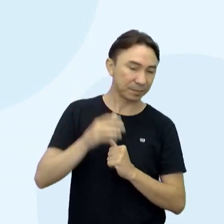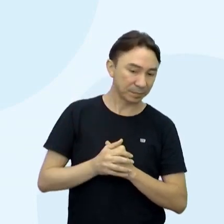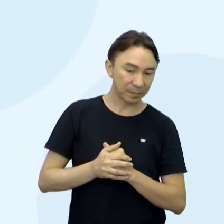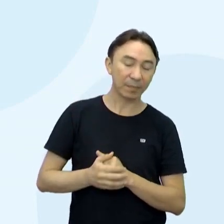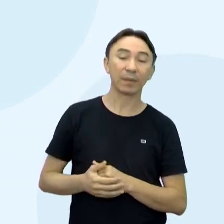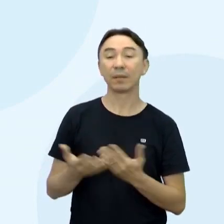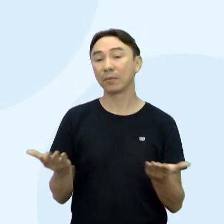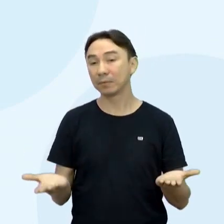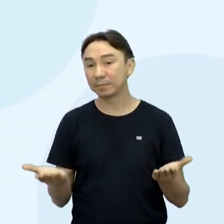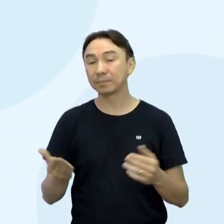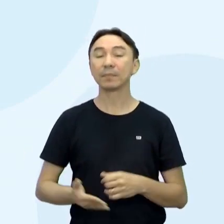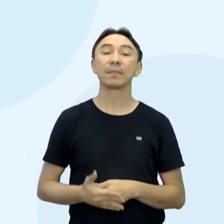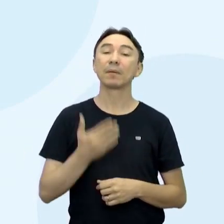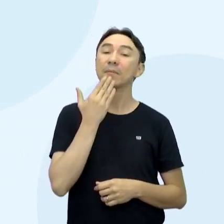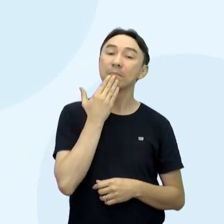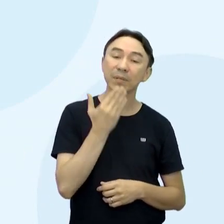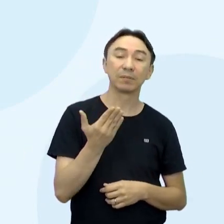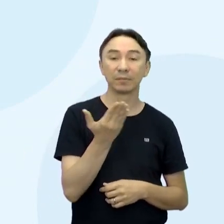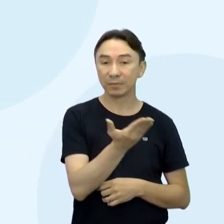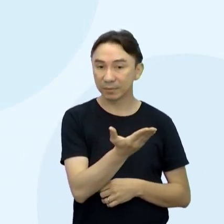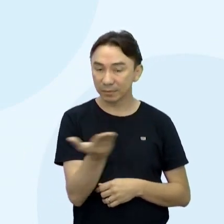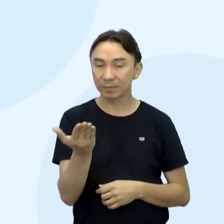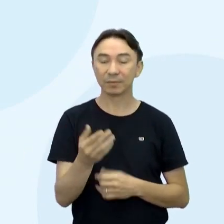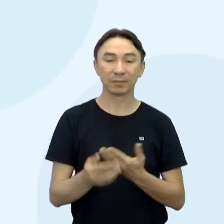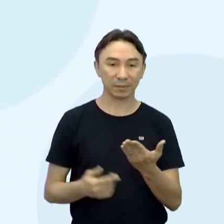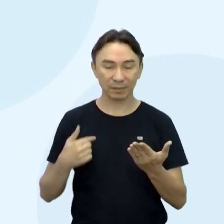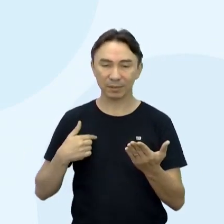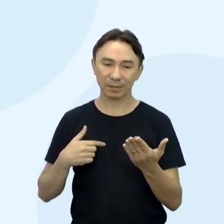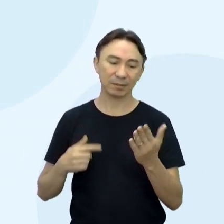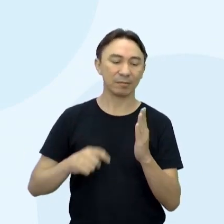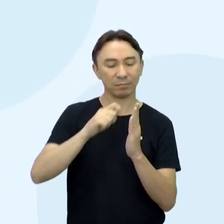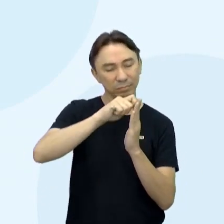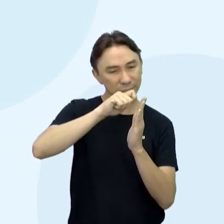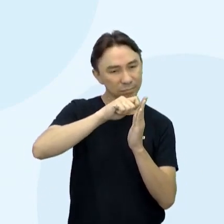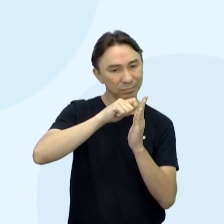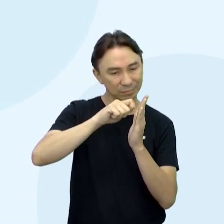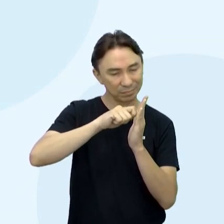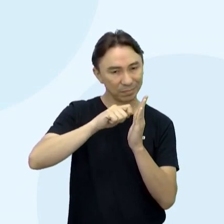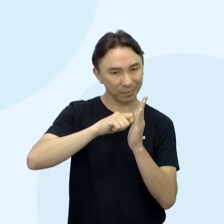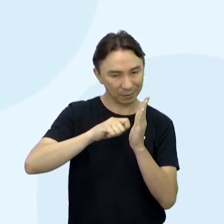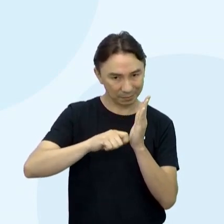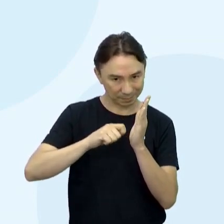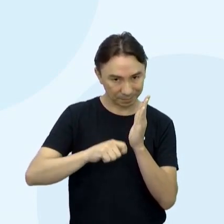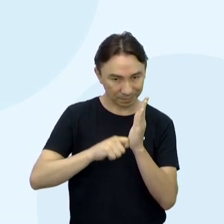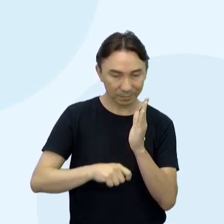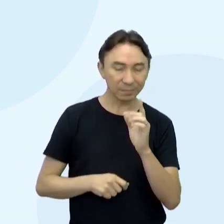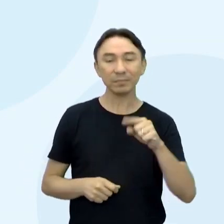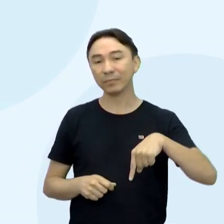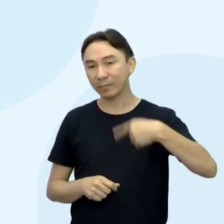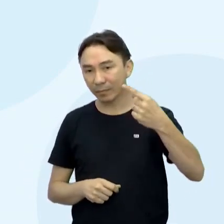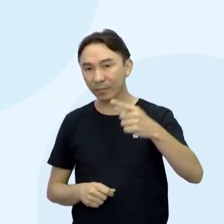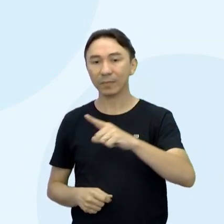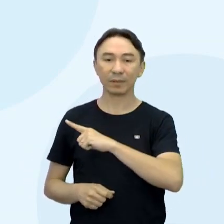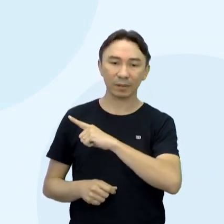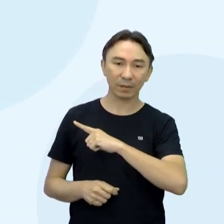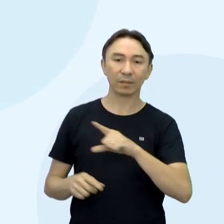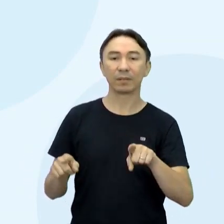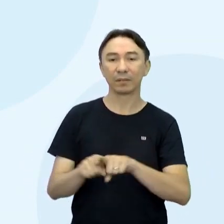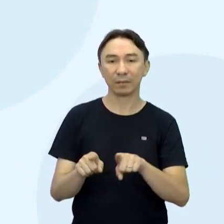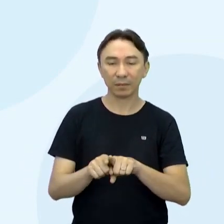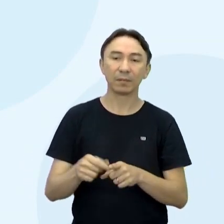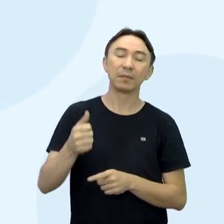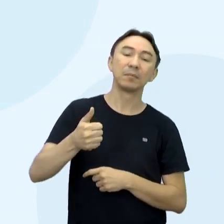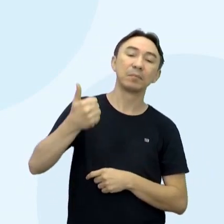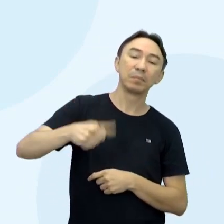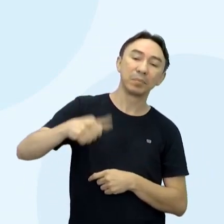que vocês fiquem com o diário de bordo aí para anotar. Depois a avaliação também de